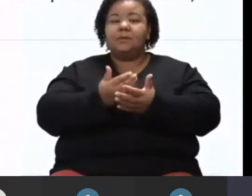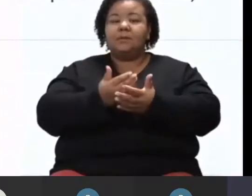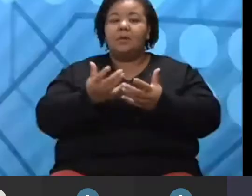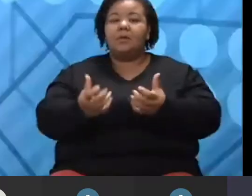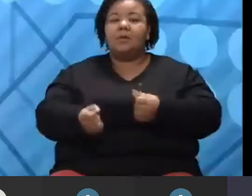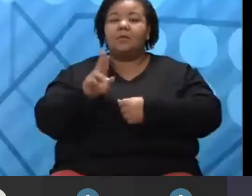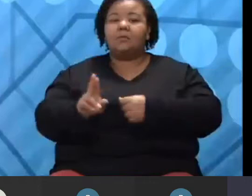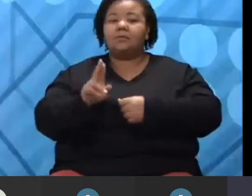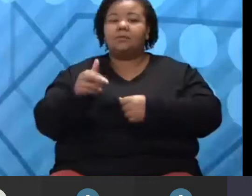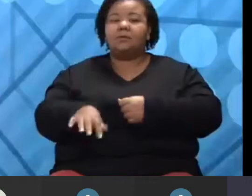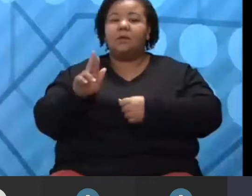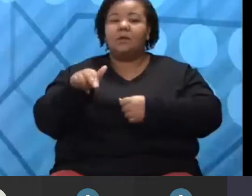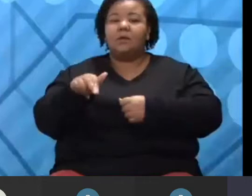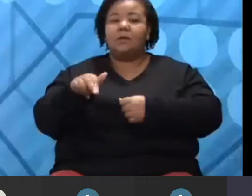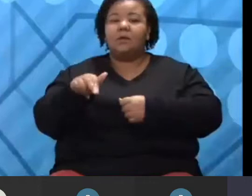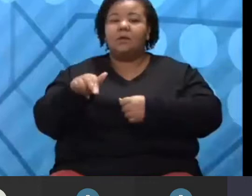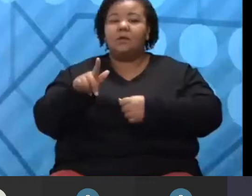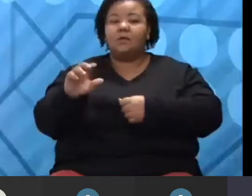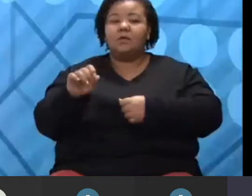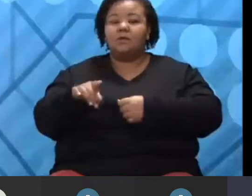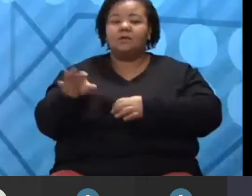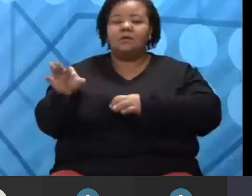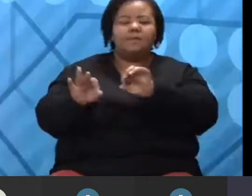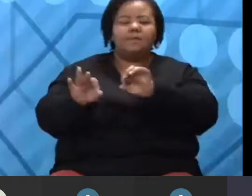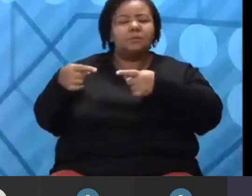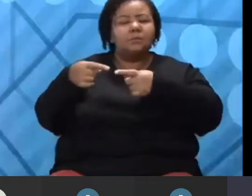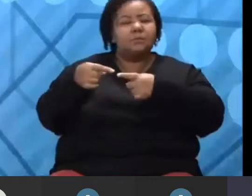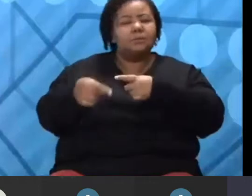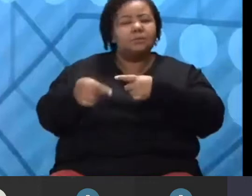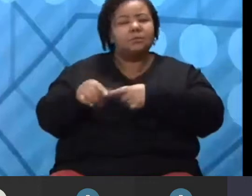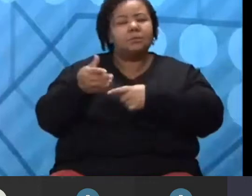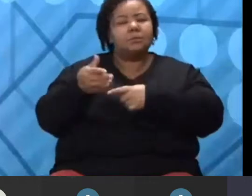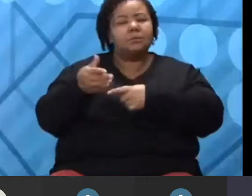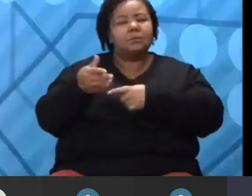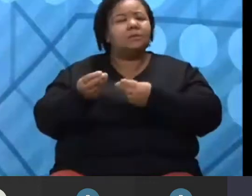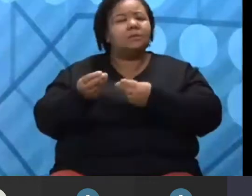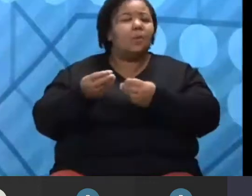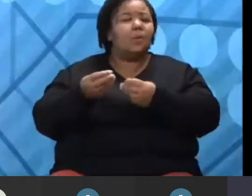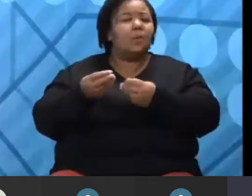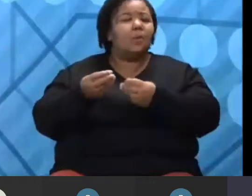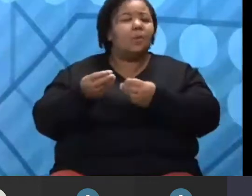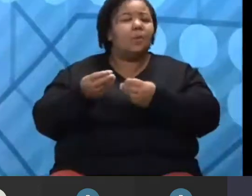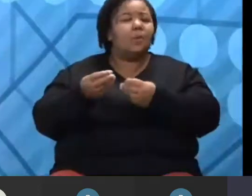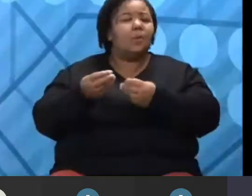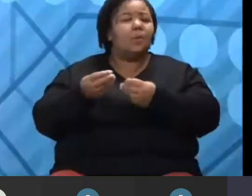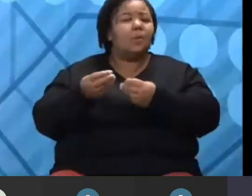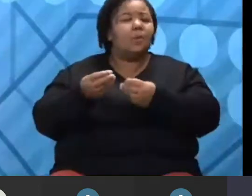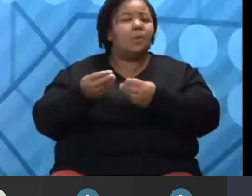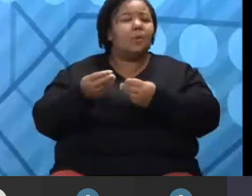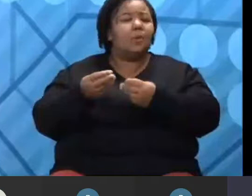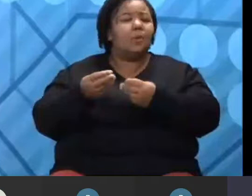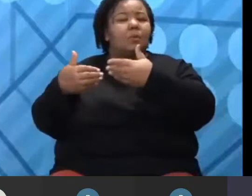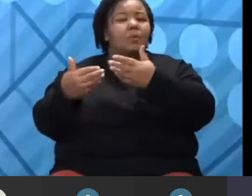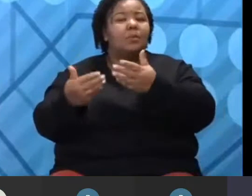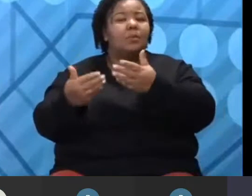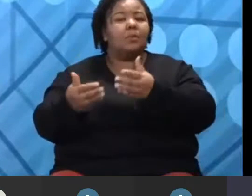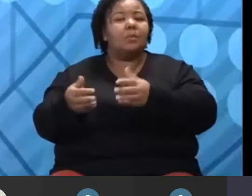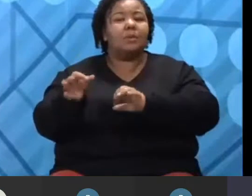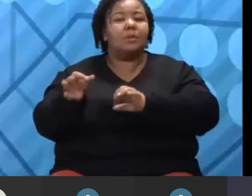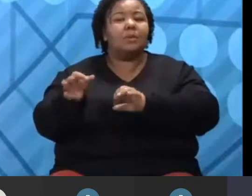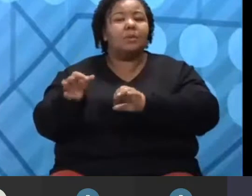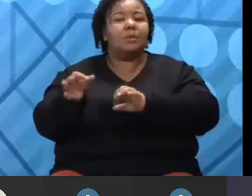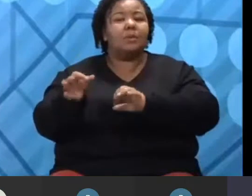para o crescimento de fungos. Mas o meio de cultura, o processo de preparo do meio de cultura em si, ele é semelhante, ele é igual